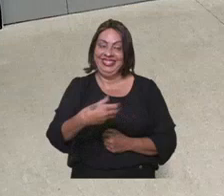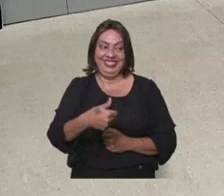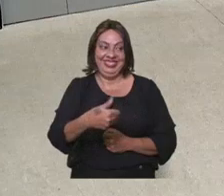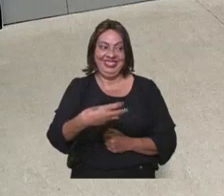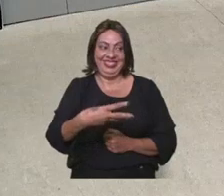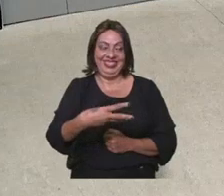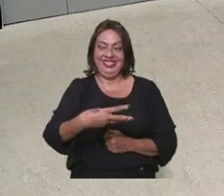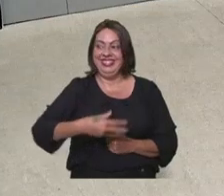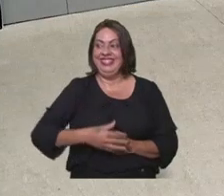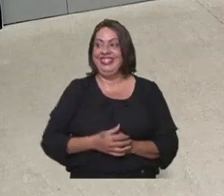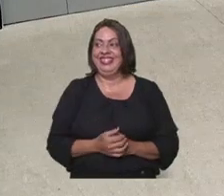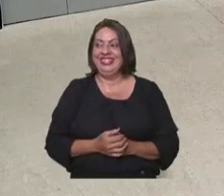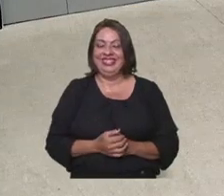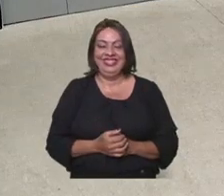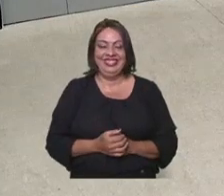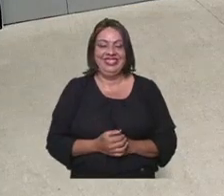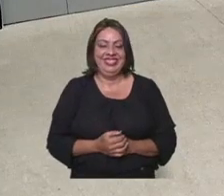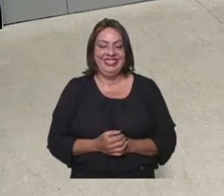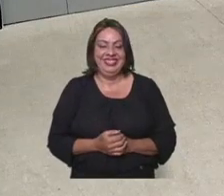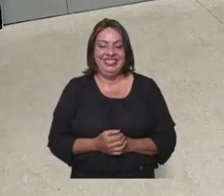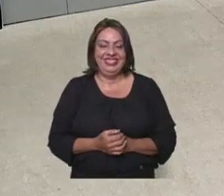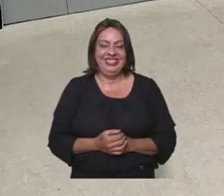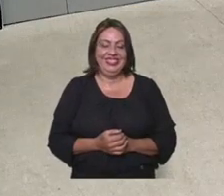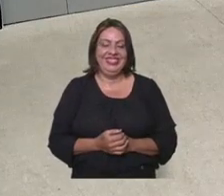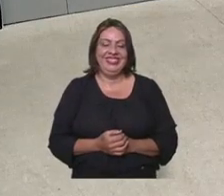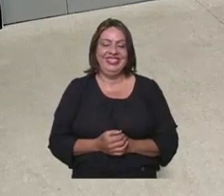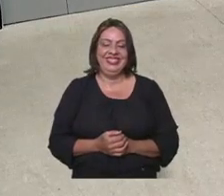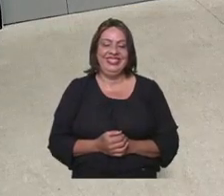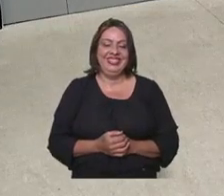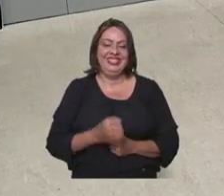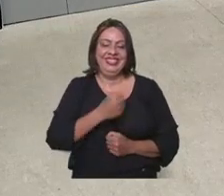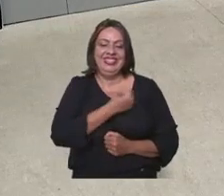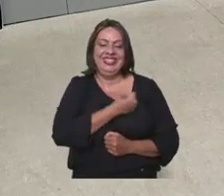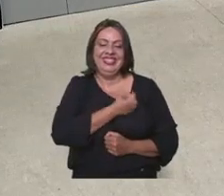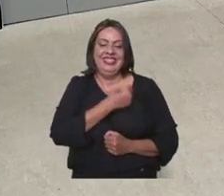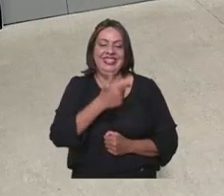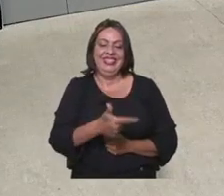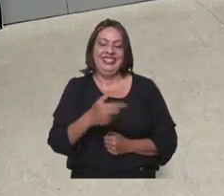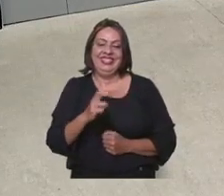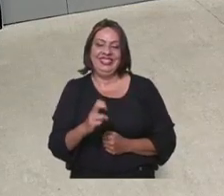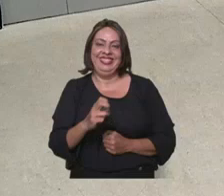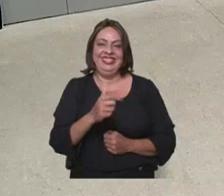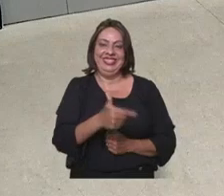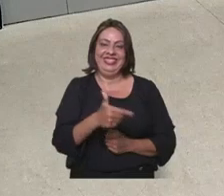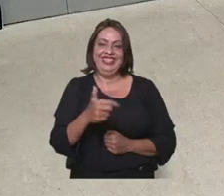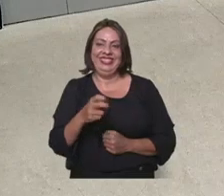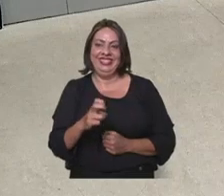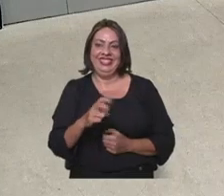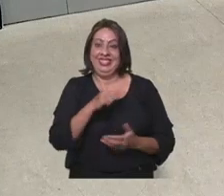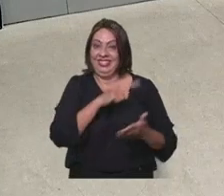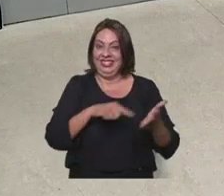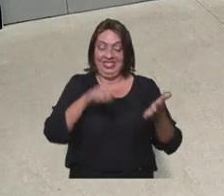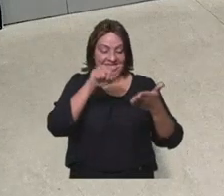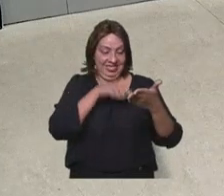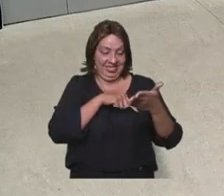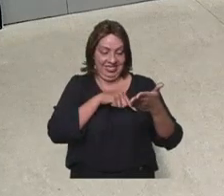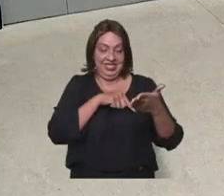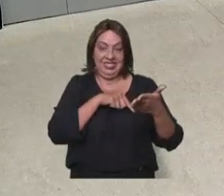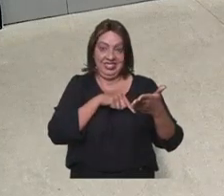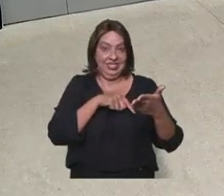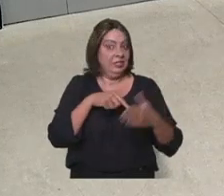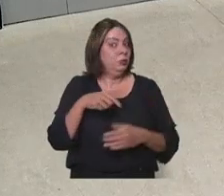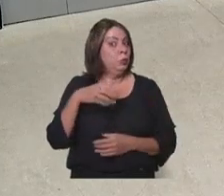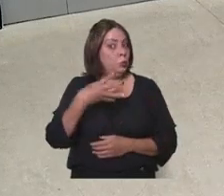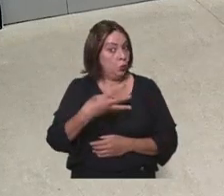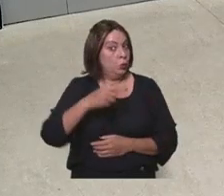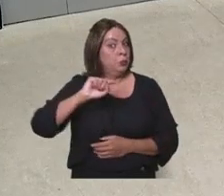número 13. Olha aí, número 13, número 25, marque 25. Tá valendo